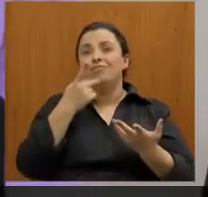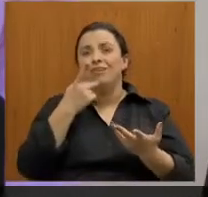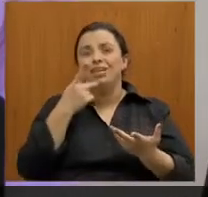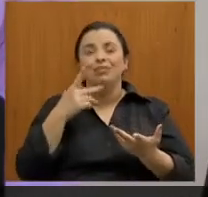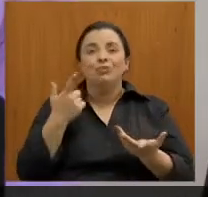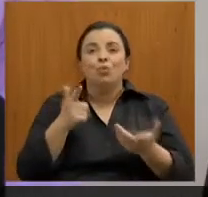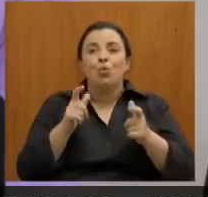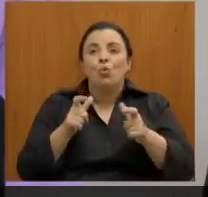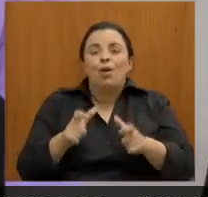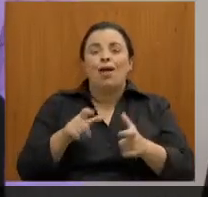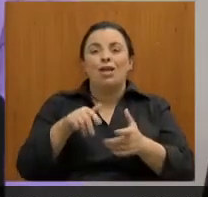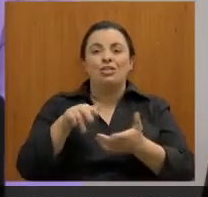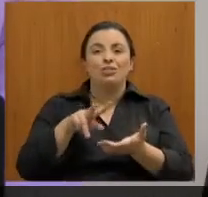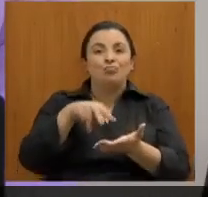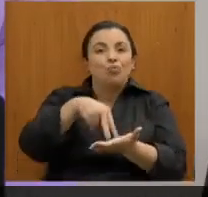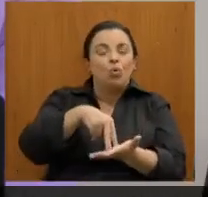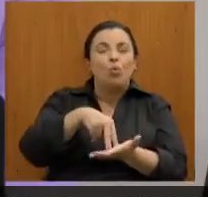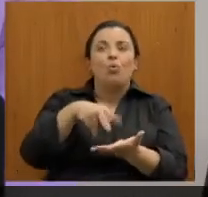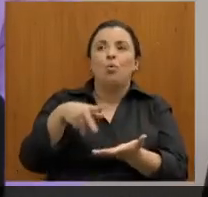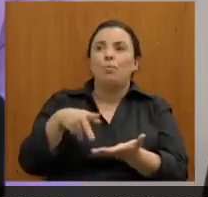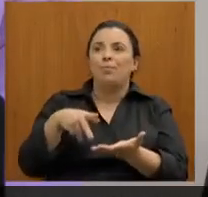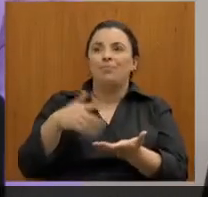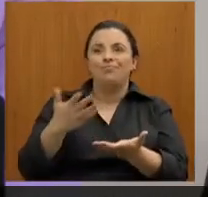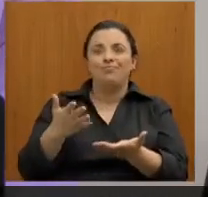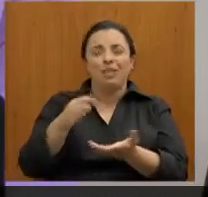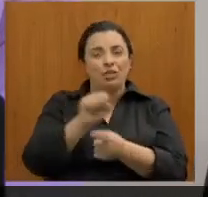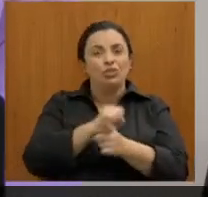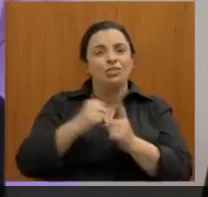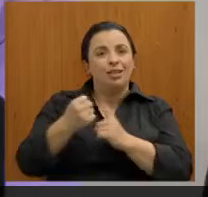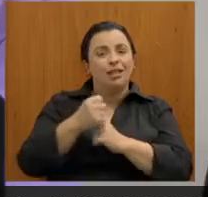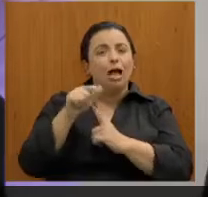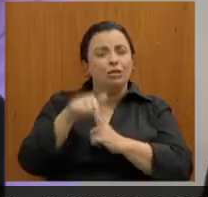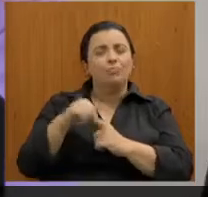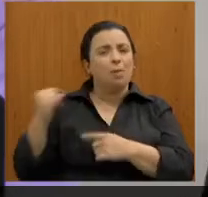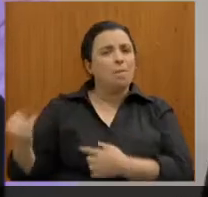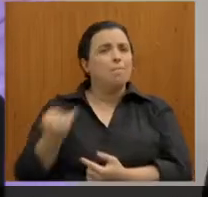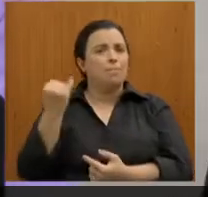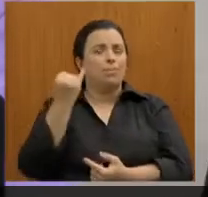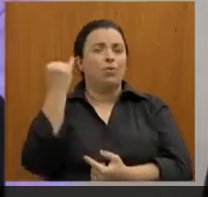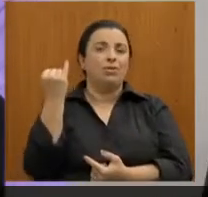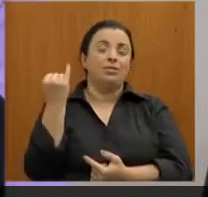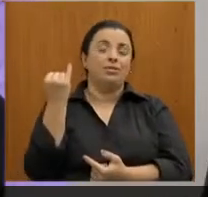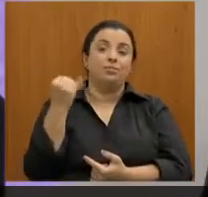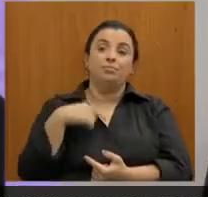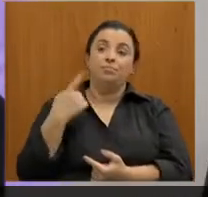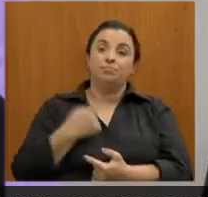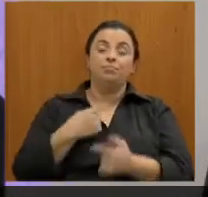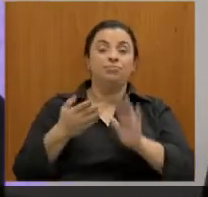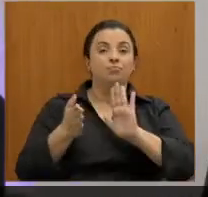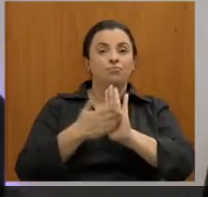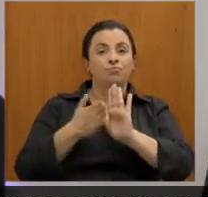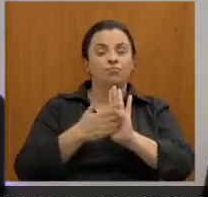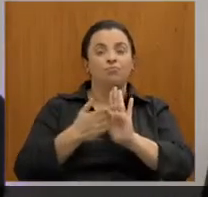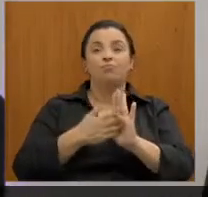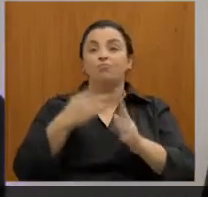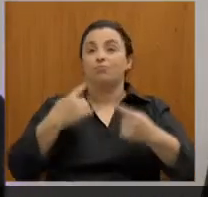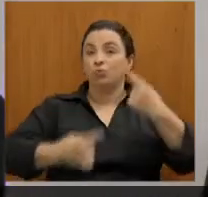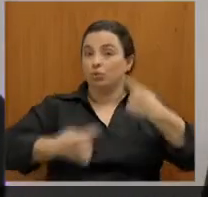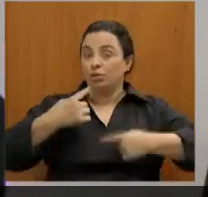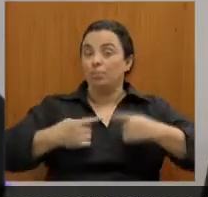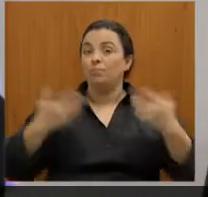lugar onde você né ocupa na sociedade e que é tão importante a nossa proposta do debate